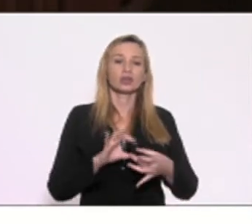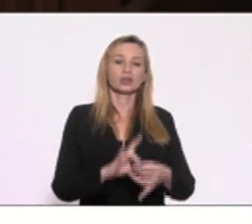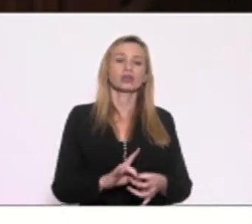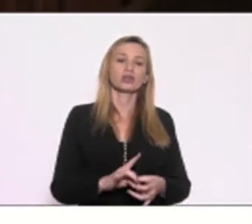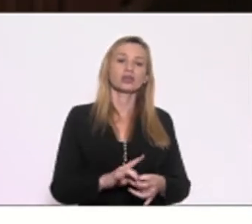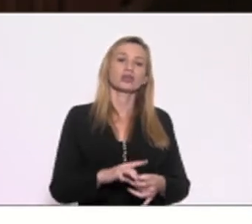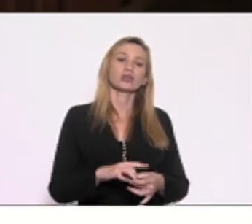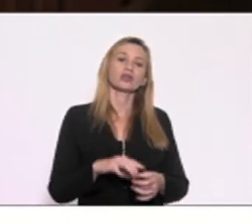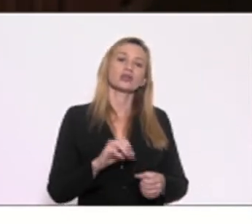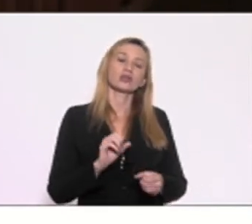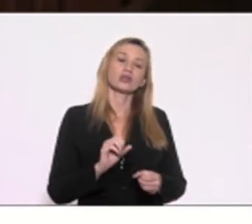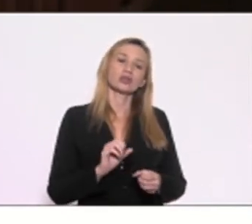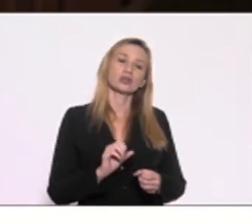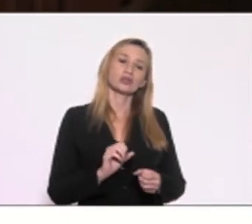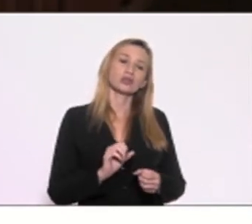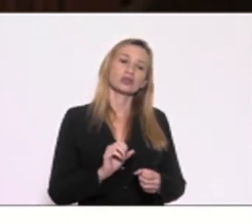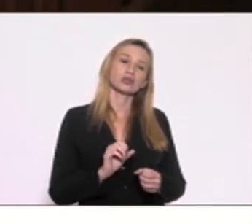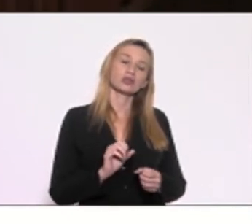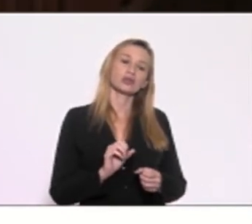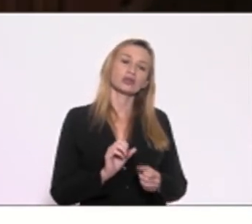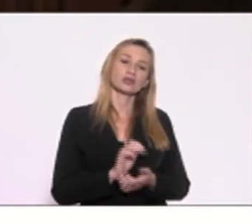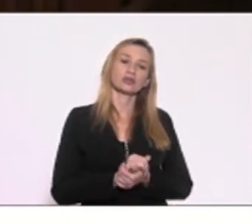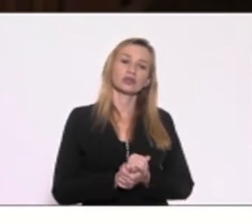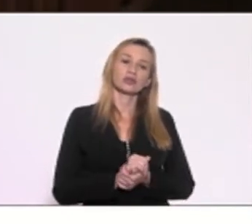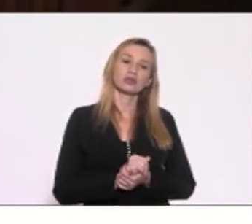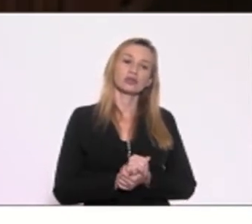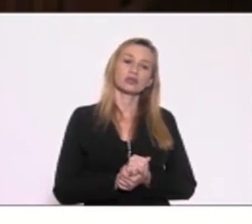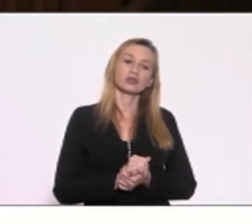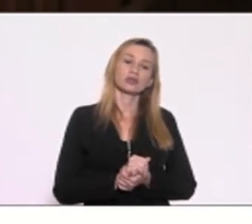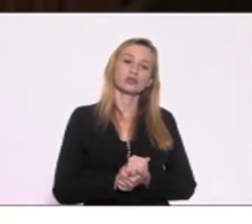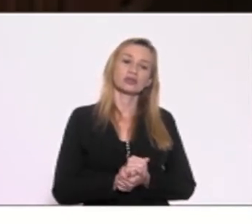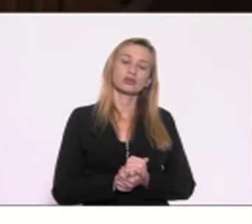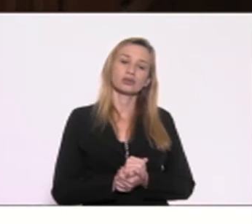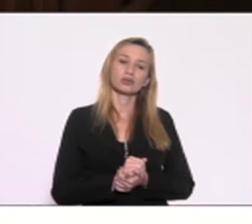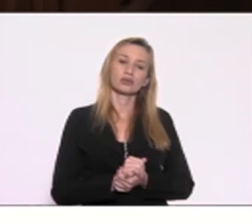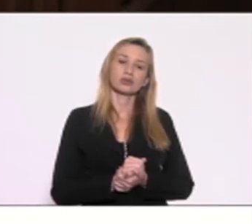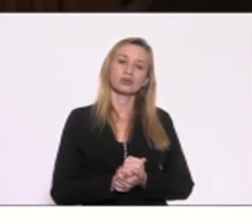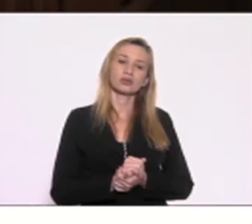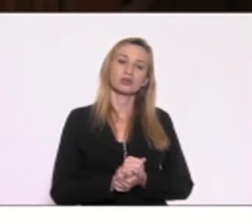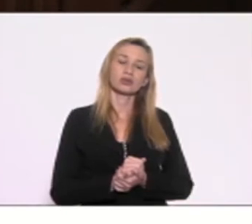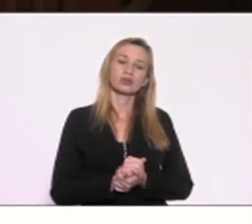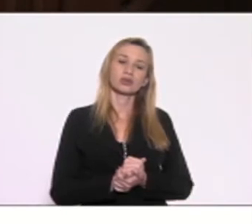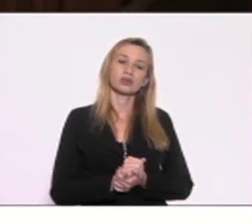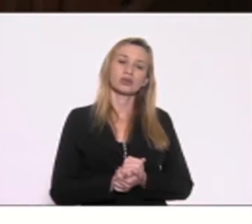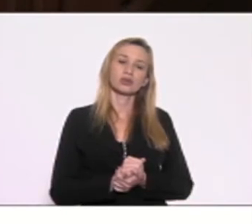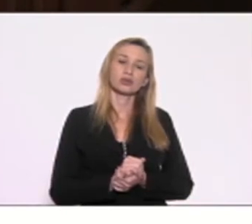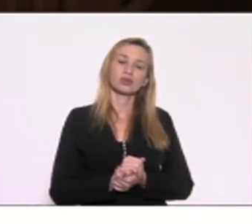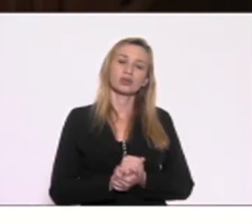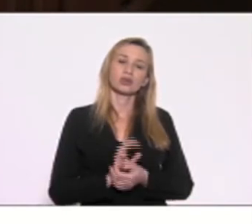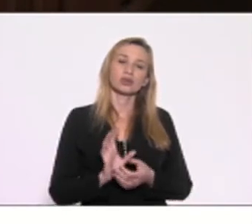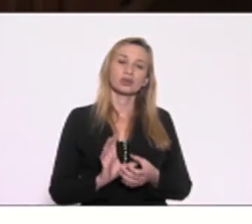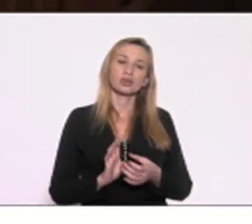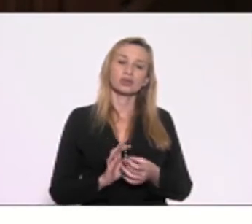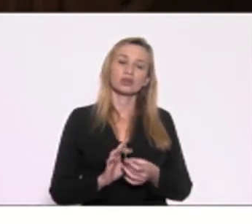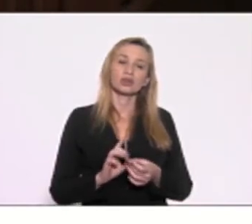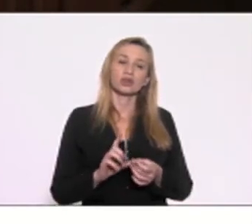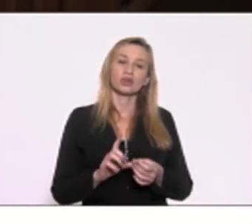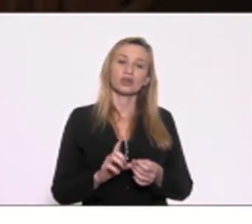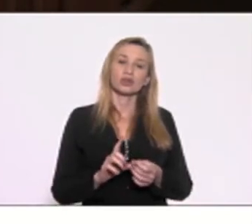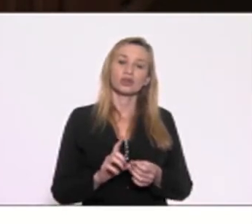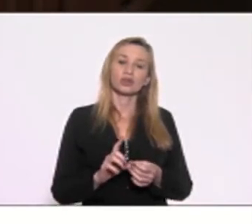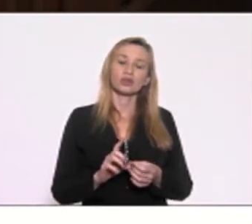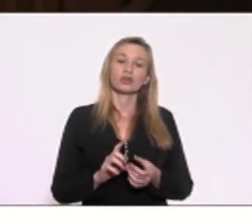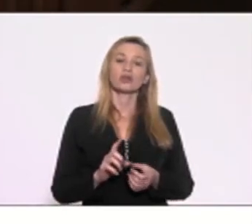uma fusão com o DEM, como nós, filiados,